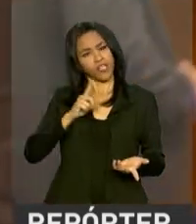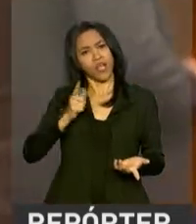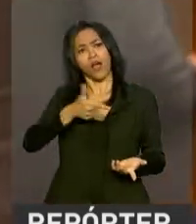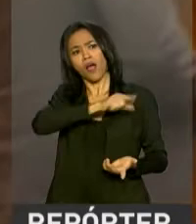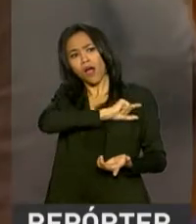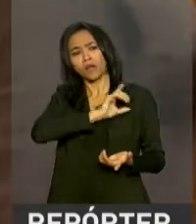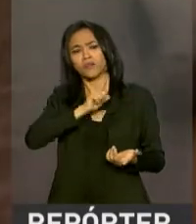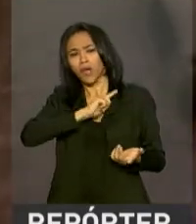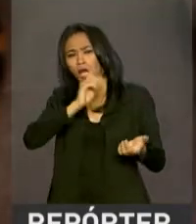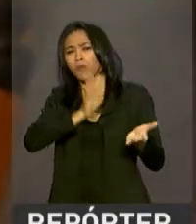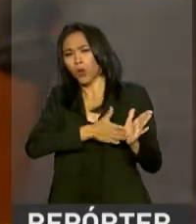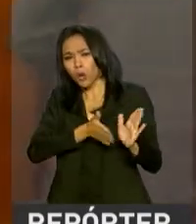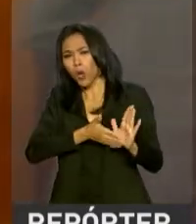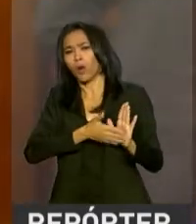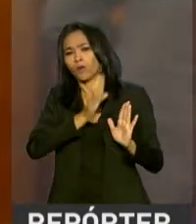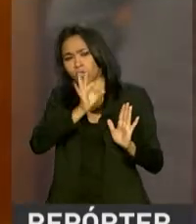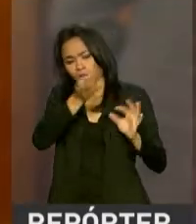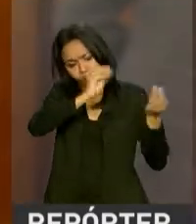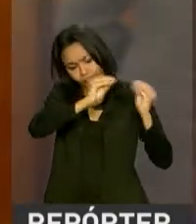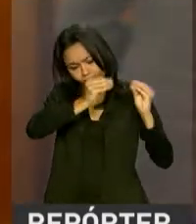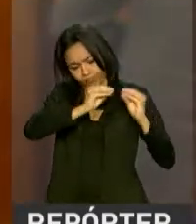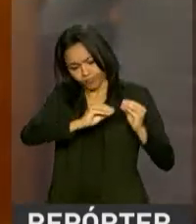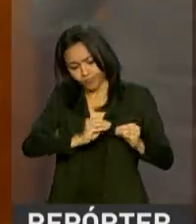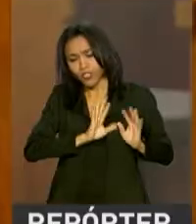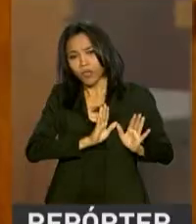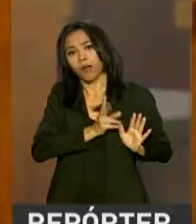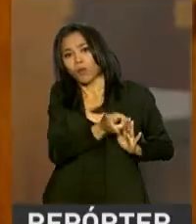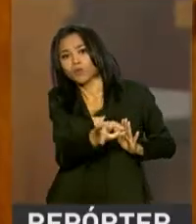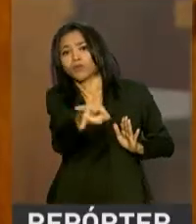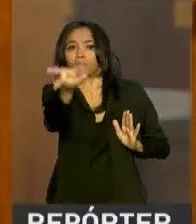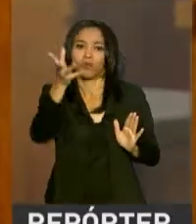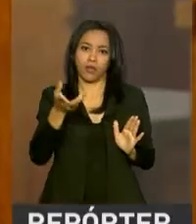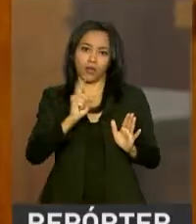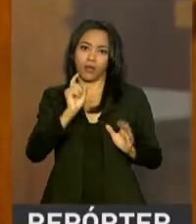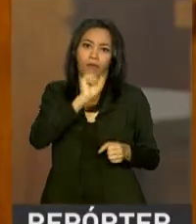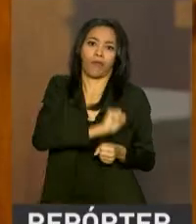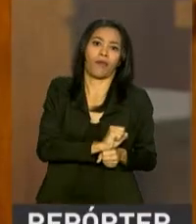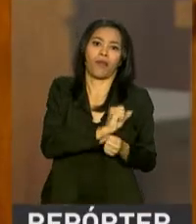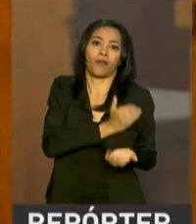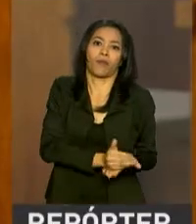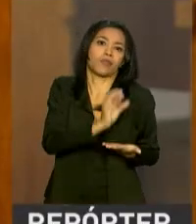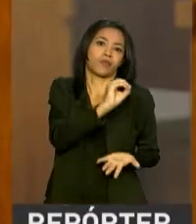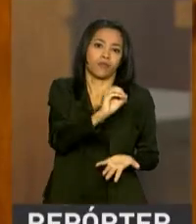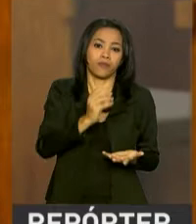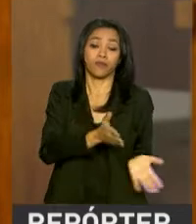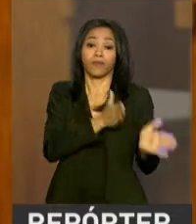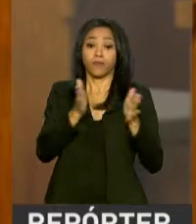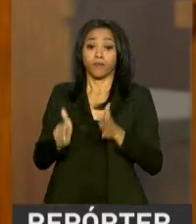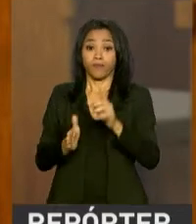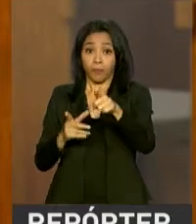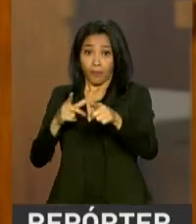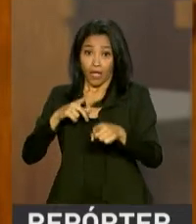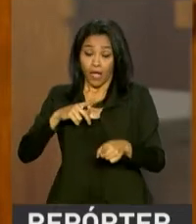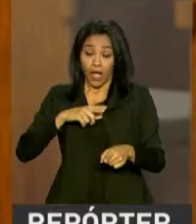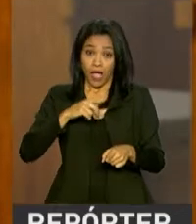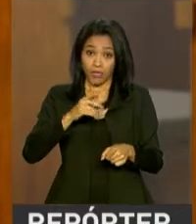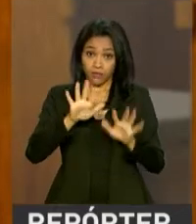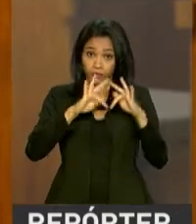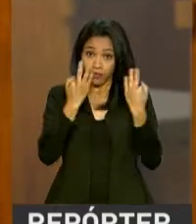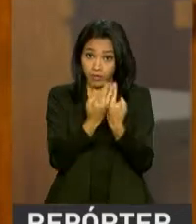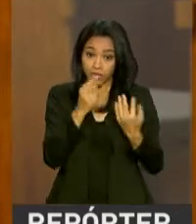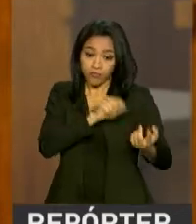alguma coisa que encontram em prosseguimento do processo além de famílias que vivem nas 86 unidades de